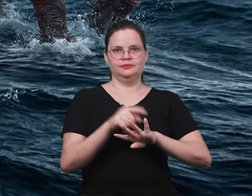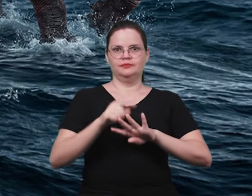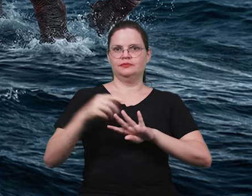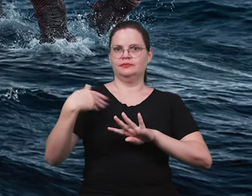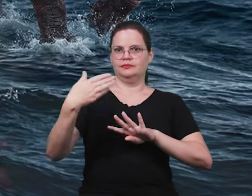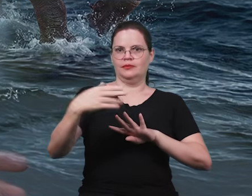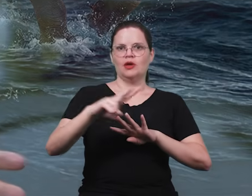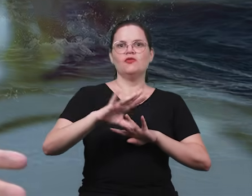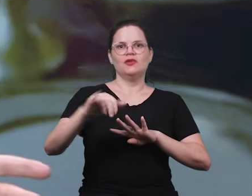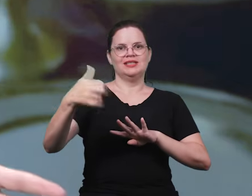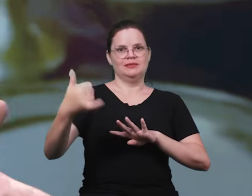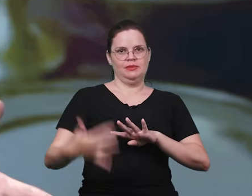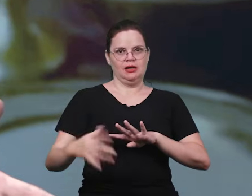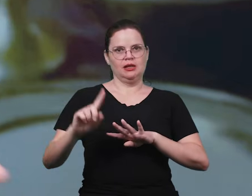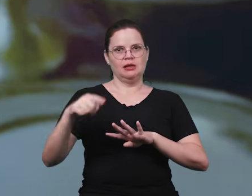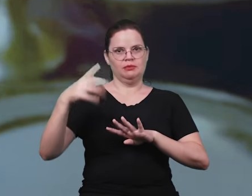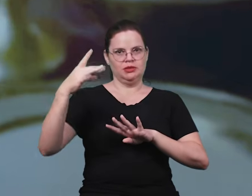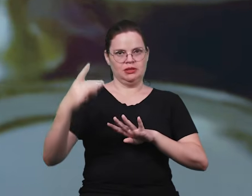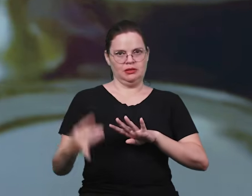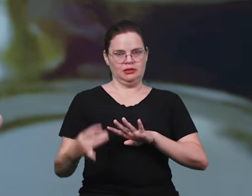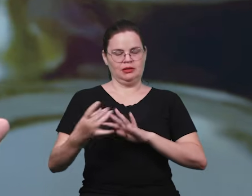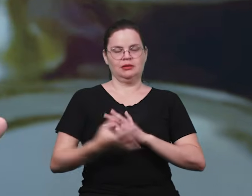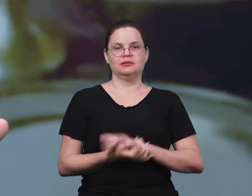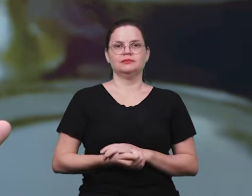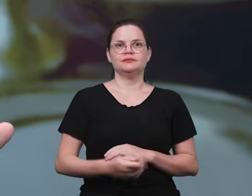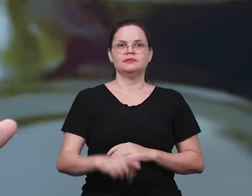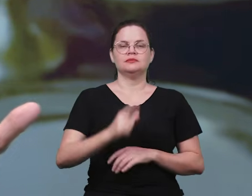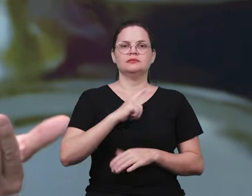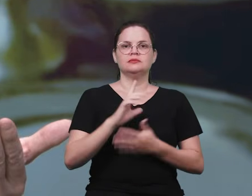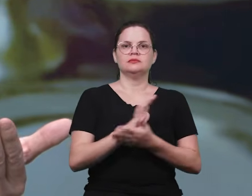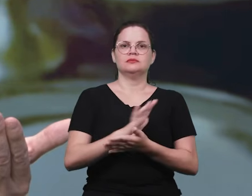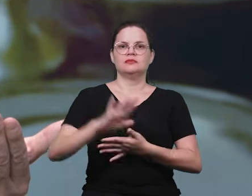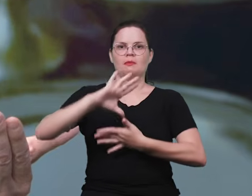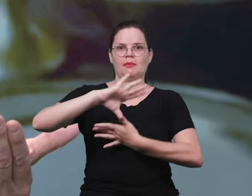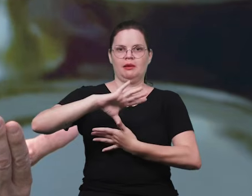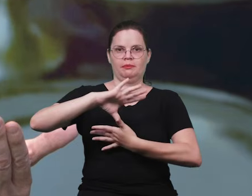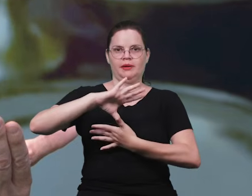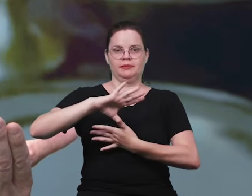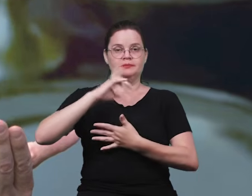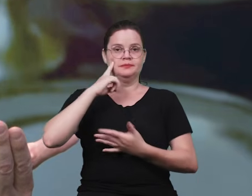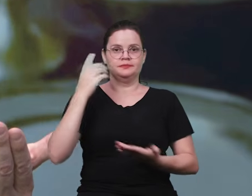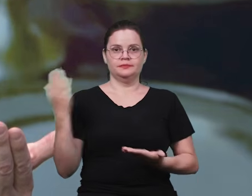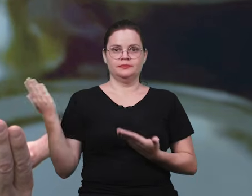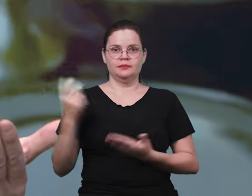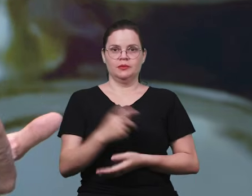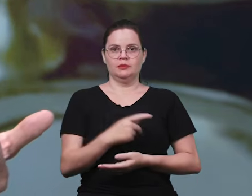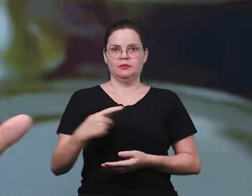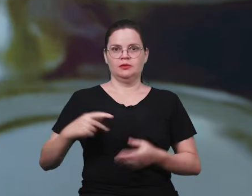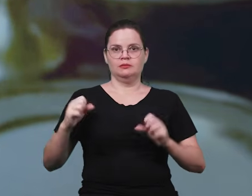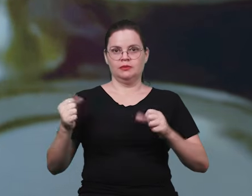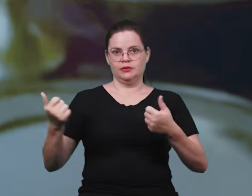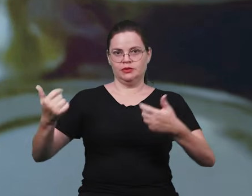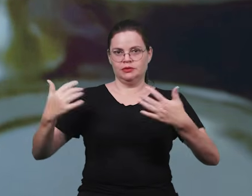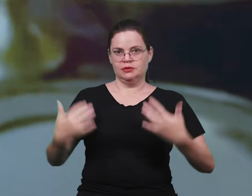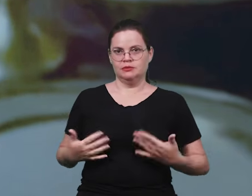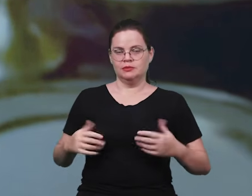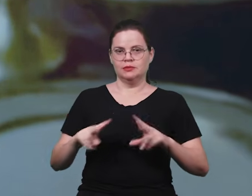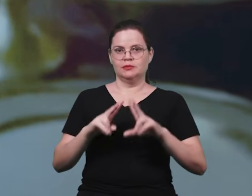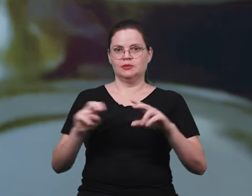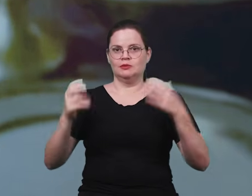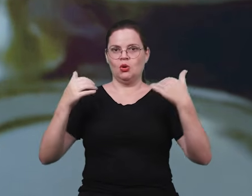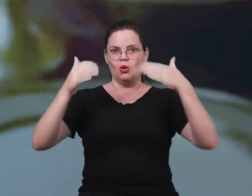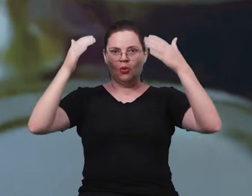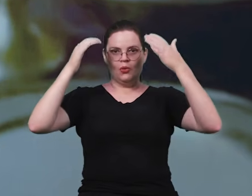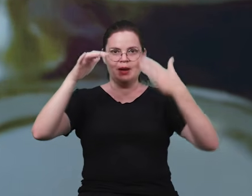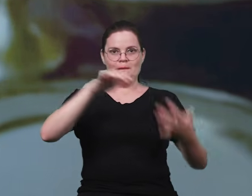para frente. Aí tem aqueles mapas, pastor Antônio Carlos, que o pastor podia falar um pouco sobre os reinos